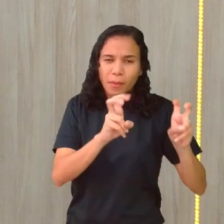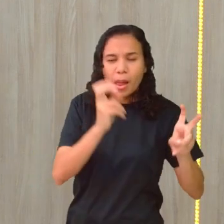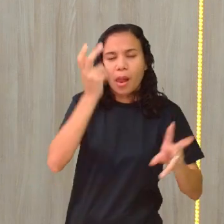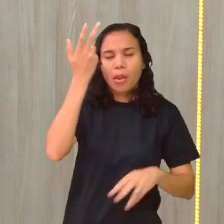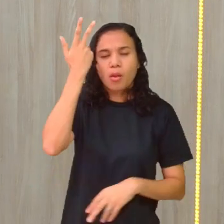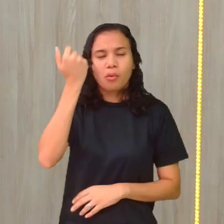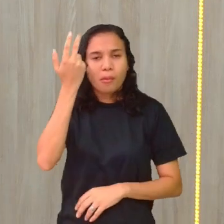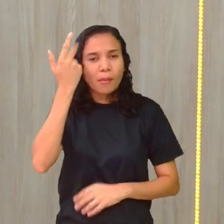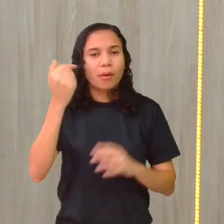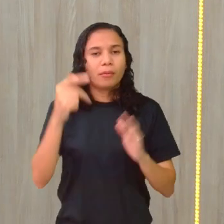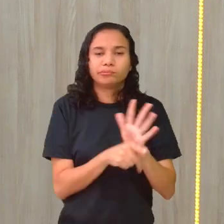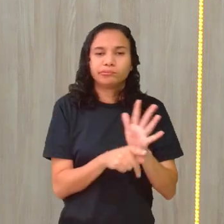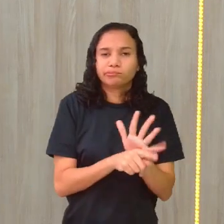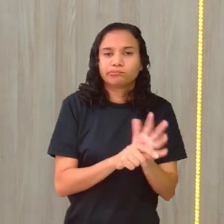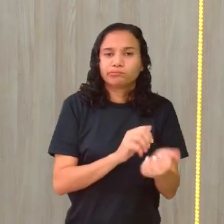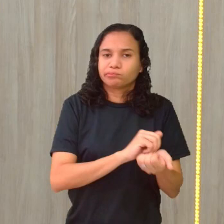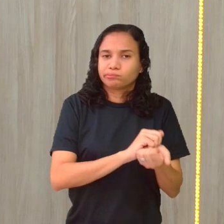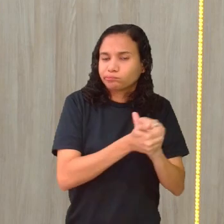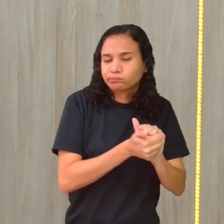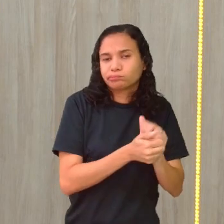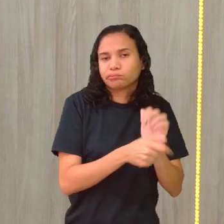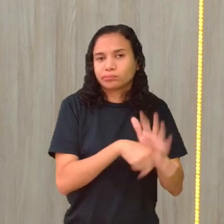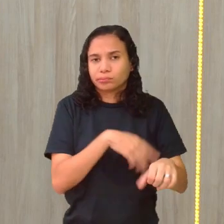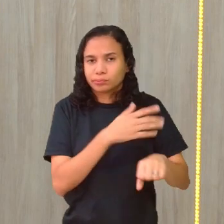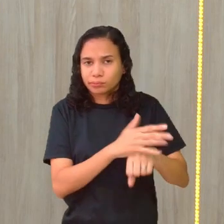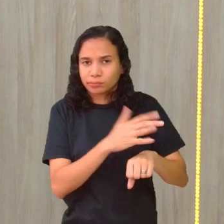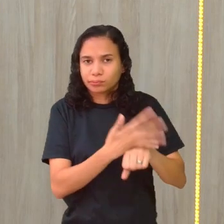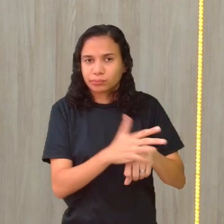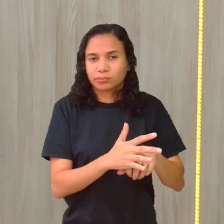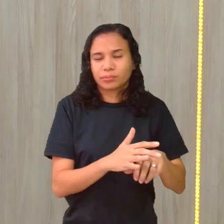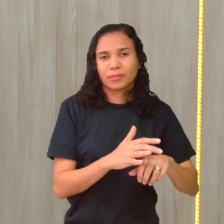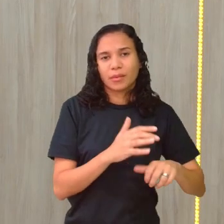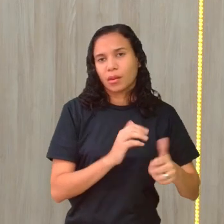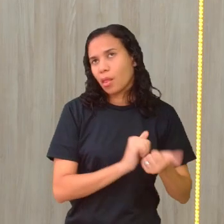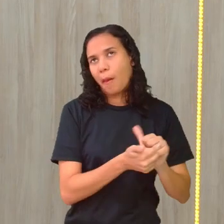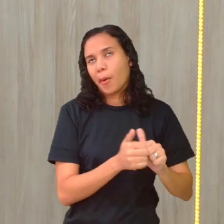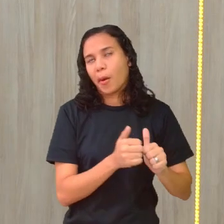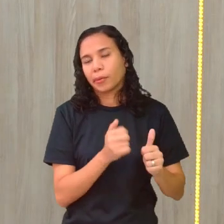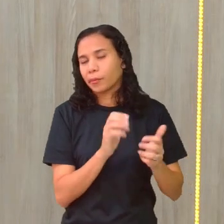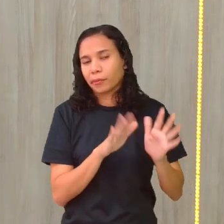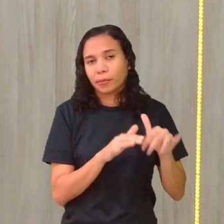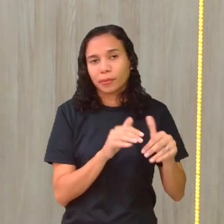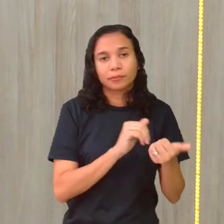práticas corporais convencionais, não vou falar esporte porque nem tudo é esporte, né?